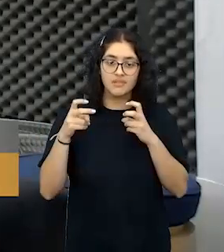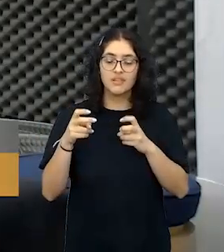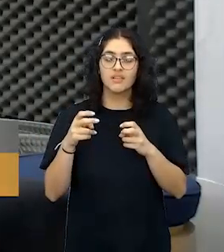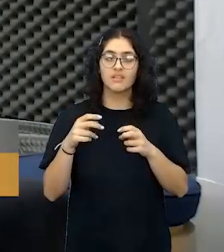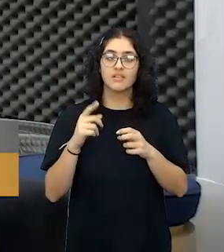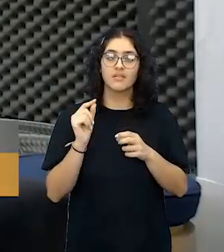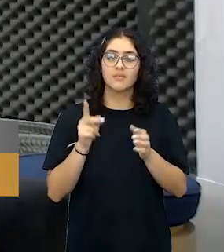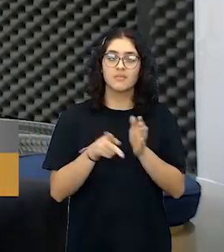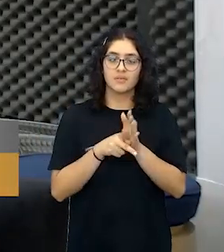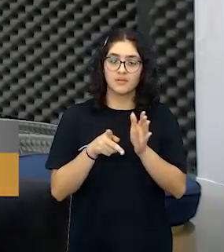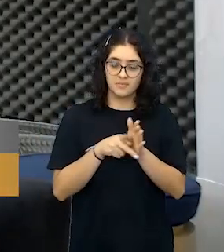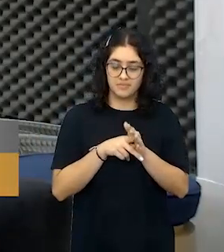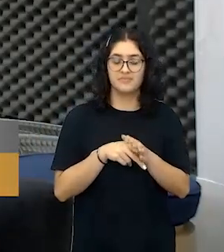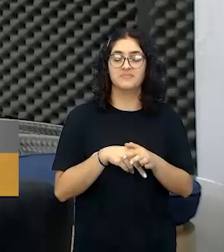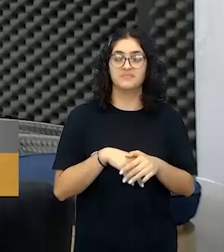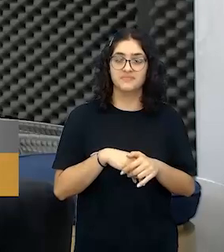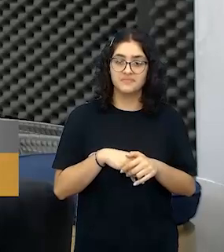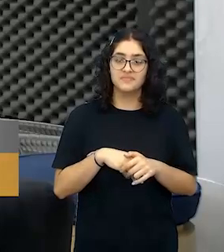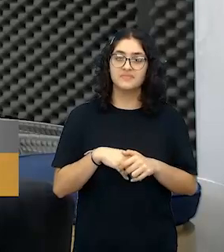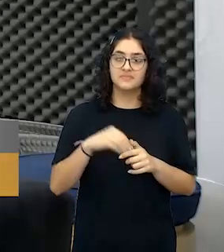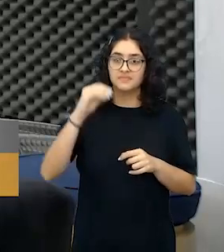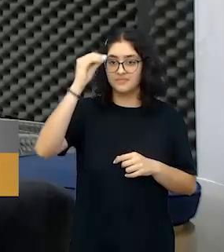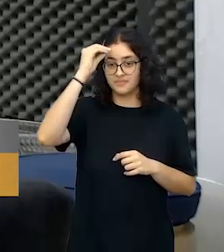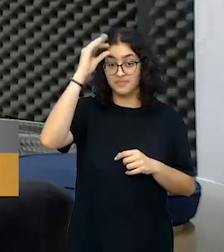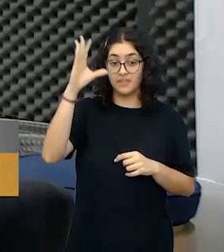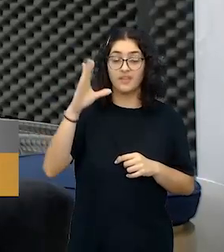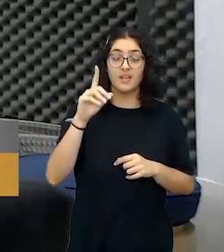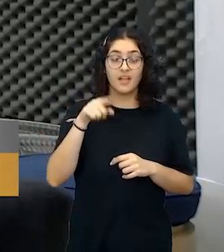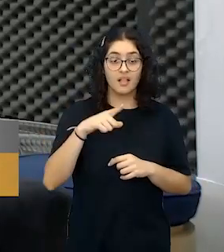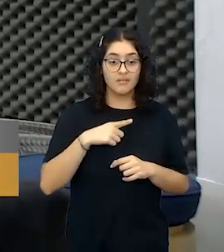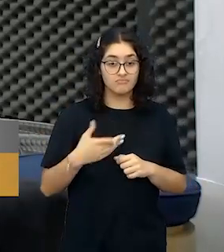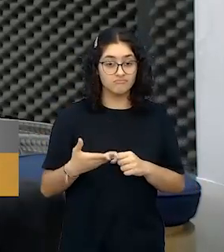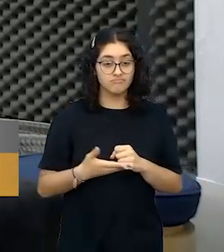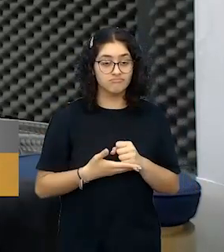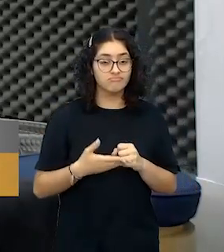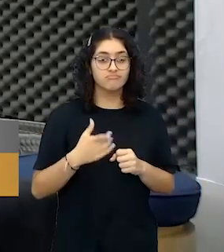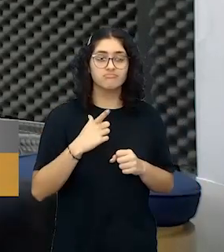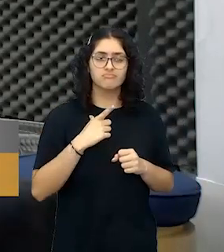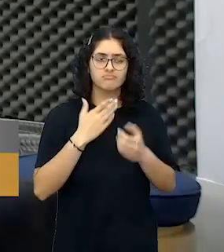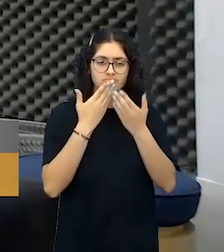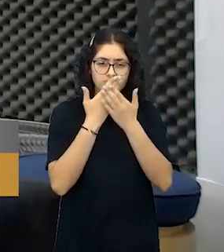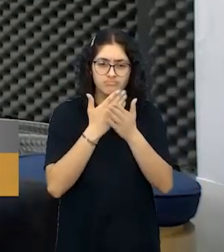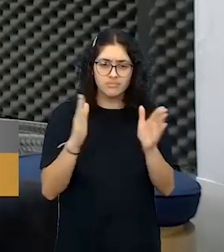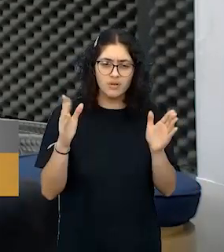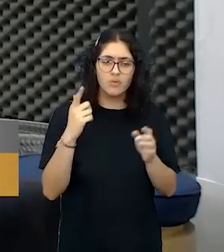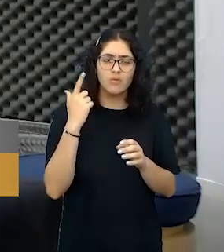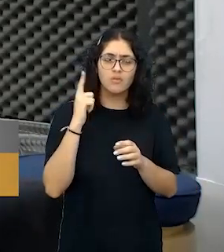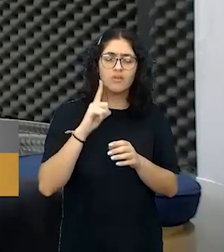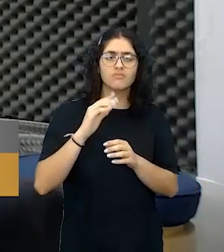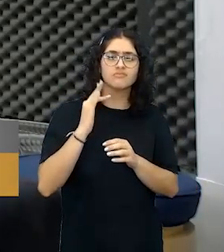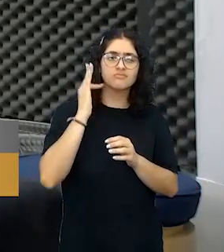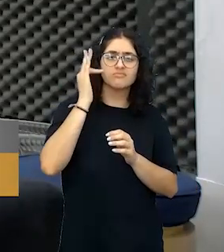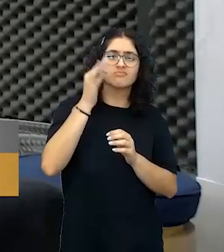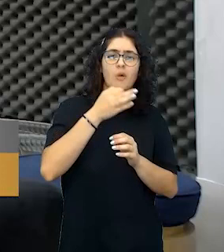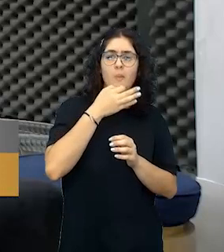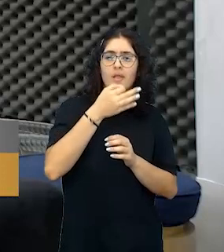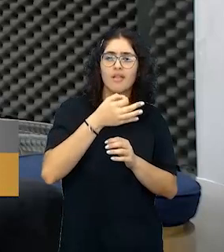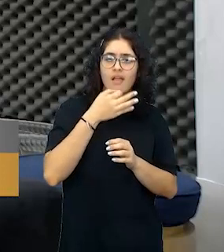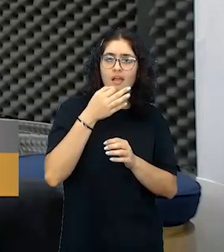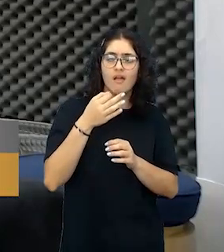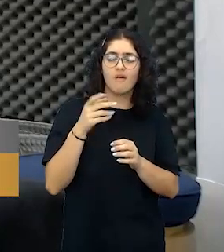dos fenômenos, conhecimento fundamentado, visão para o futuro, desenvolver o senso crítico e forma